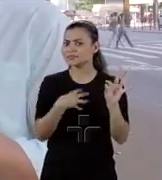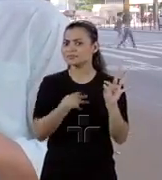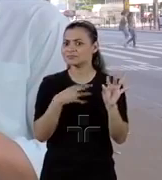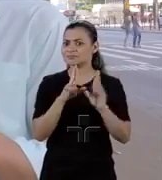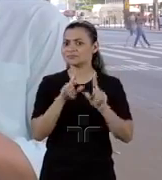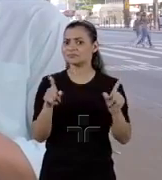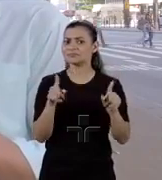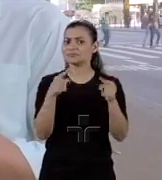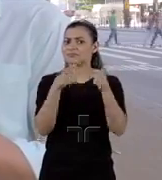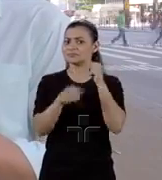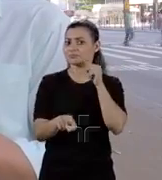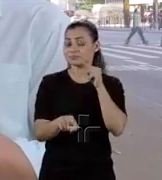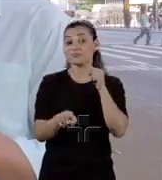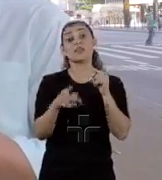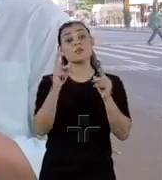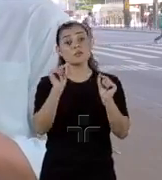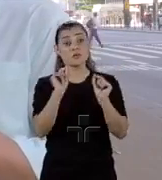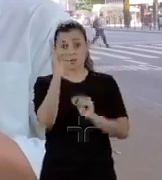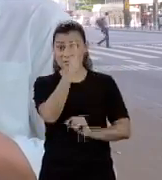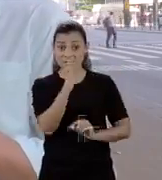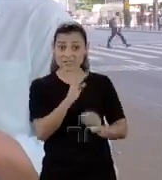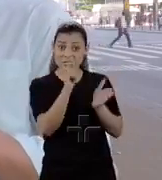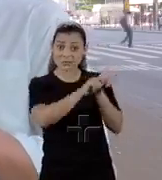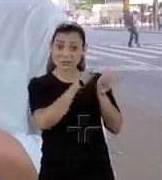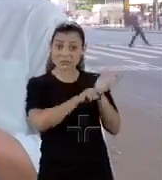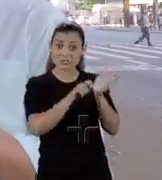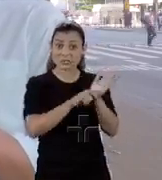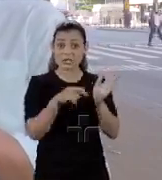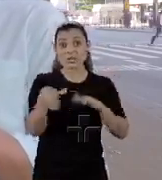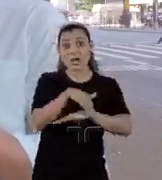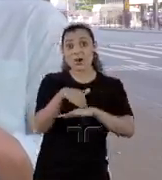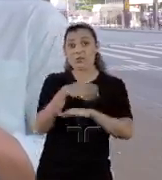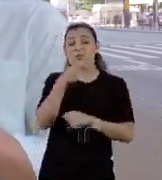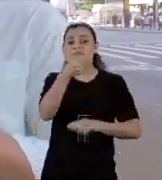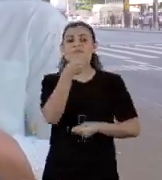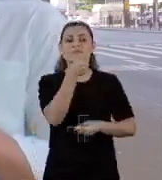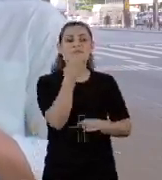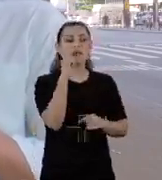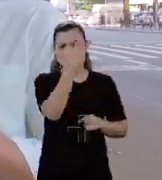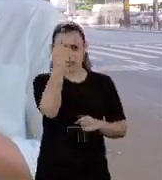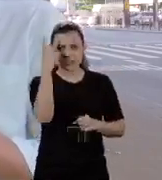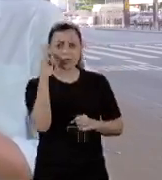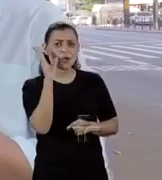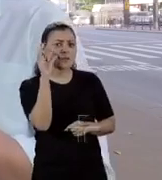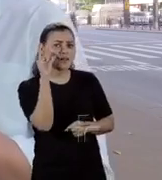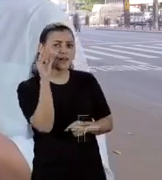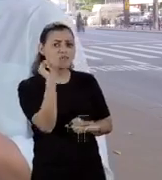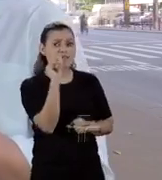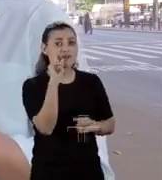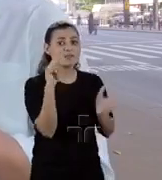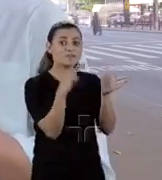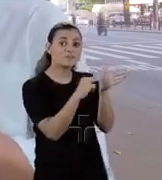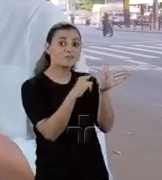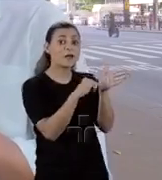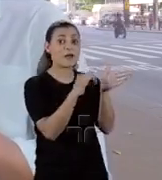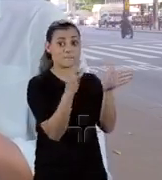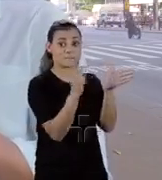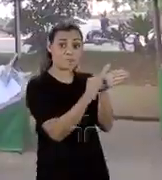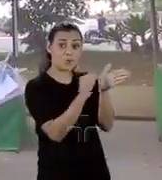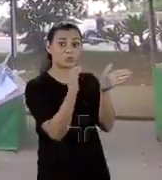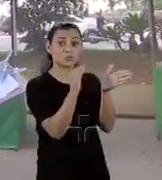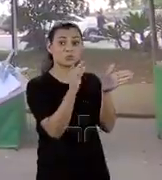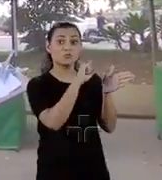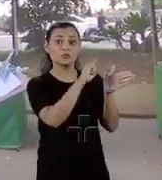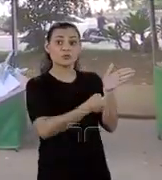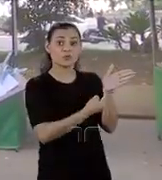alguns escritores brasileiros. Saímos às ruas e pedimos para as pessoas colocarem acentos, pontos e vírgulas.